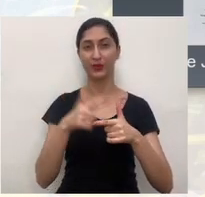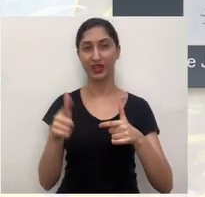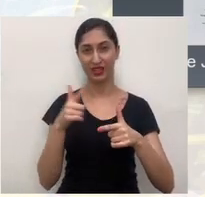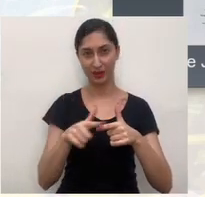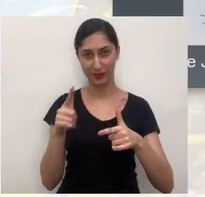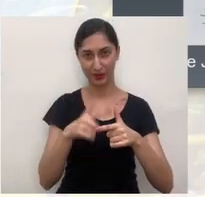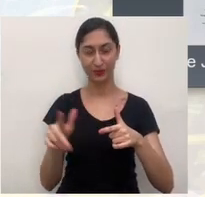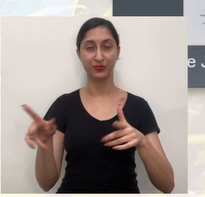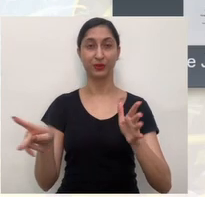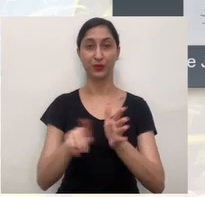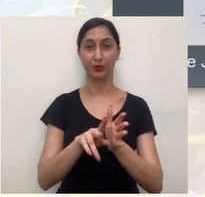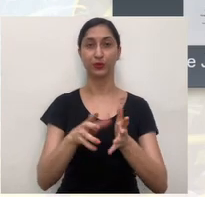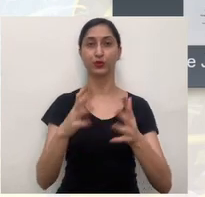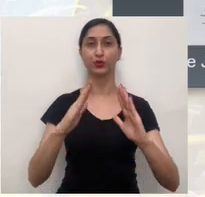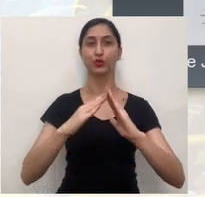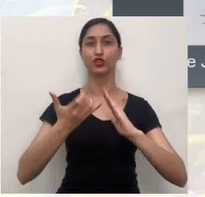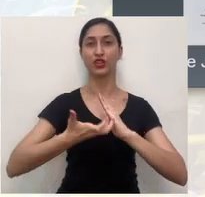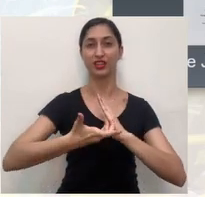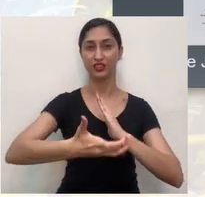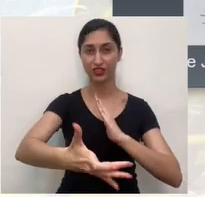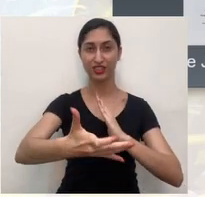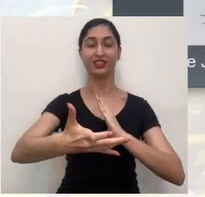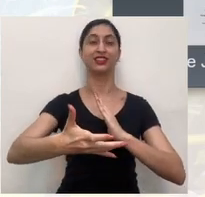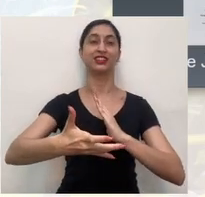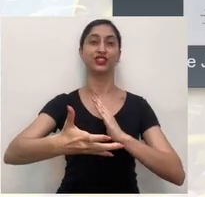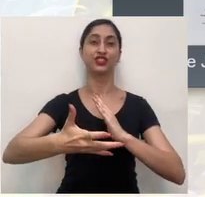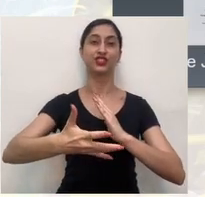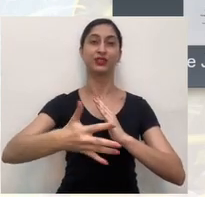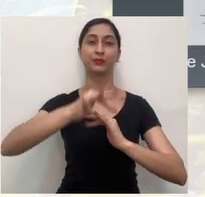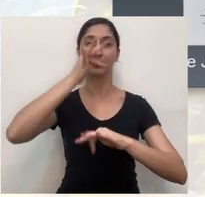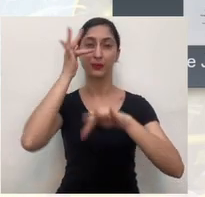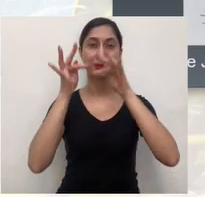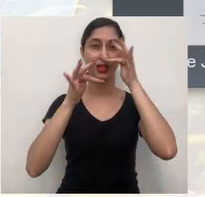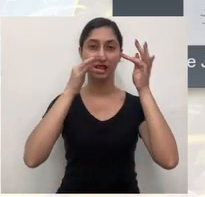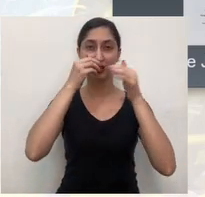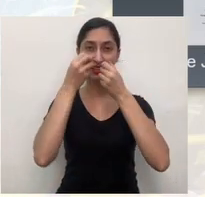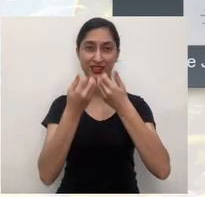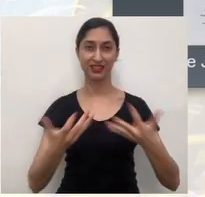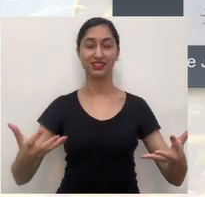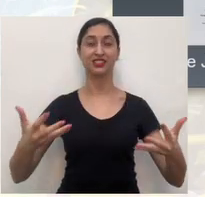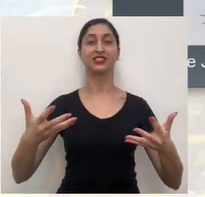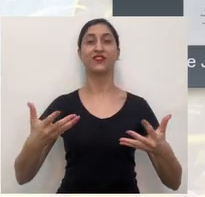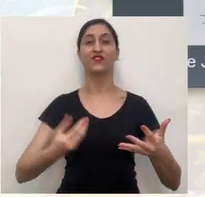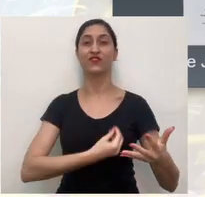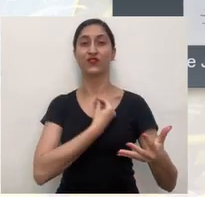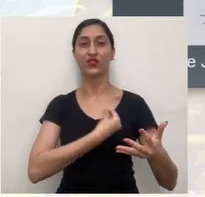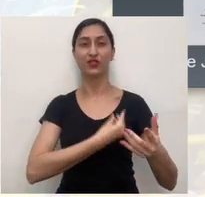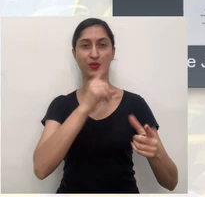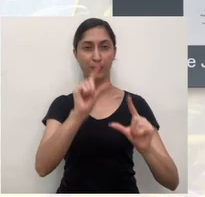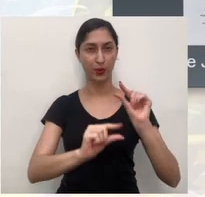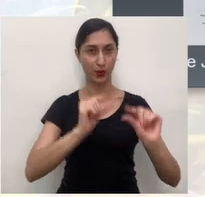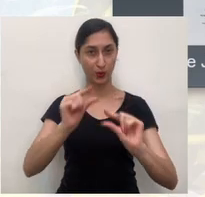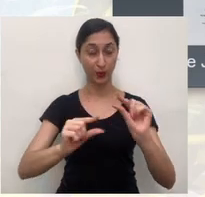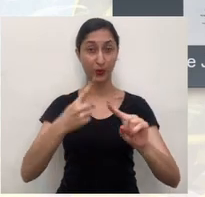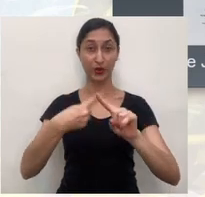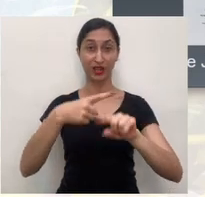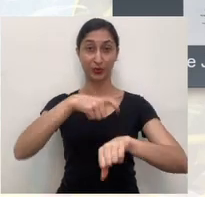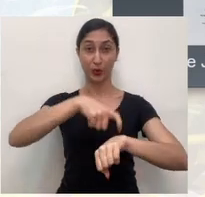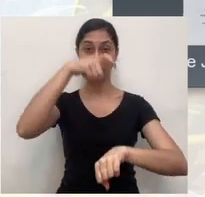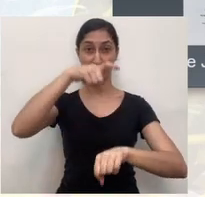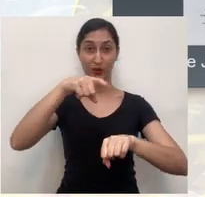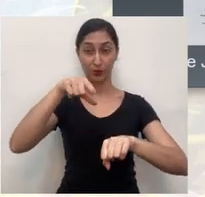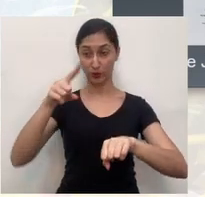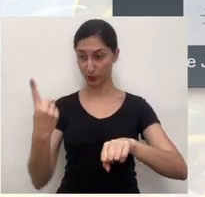plantas anuais, plantas que têm um ciclo de vida curto, porque a hora que desaparece uma planta, as